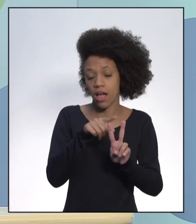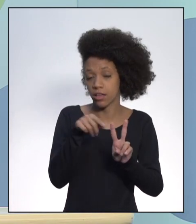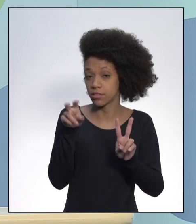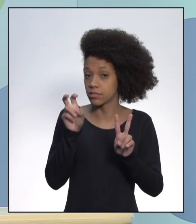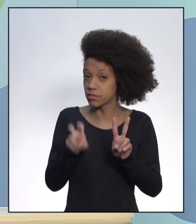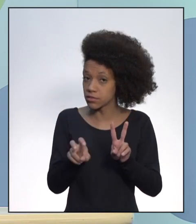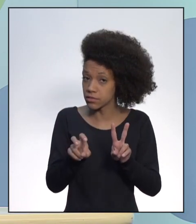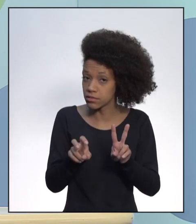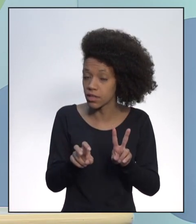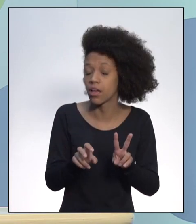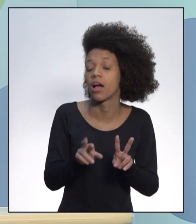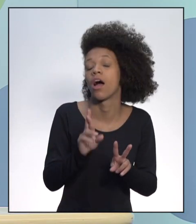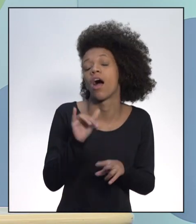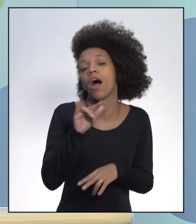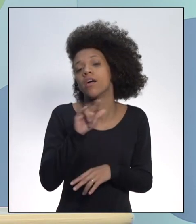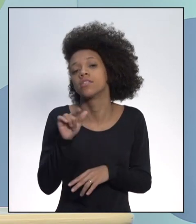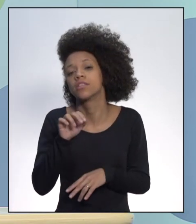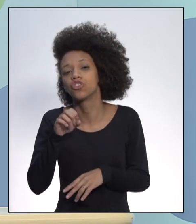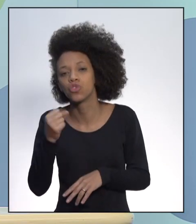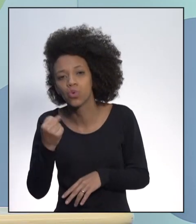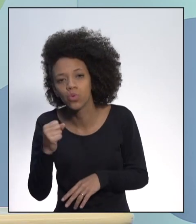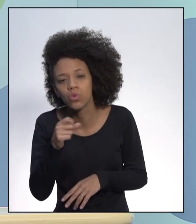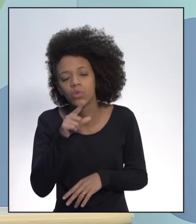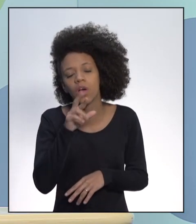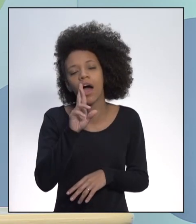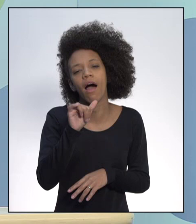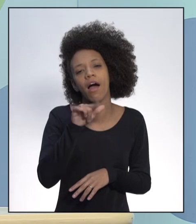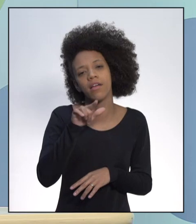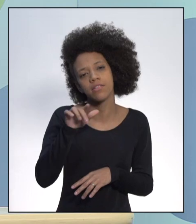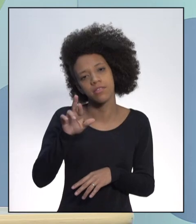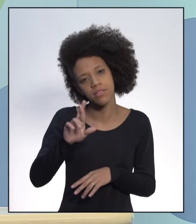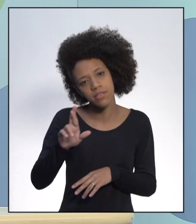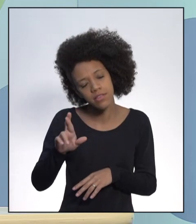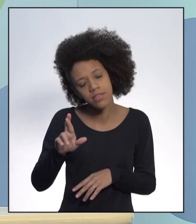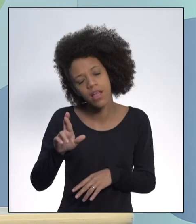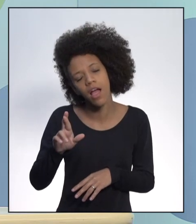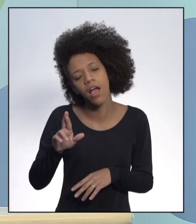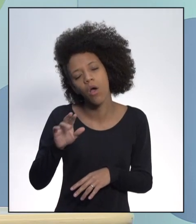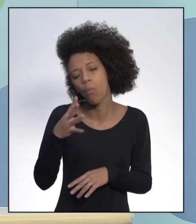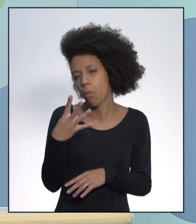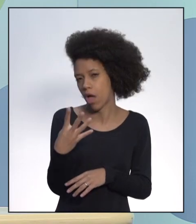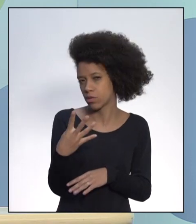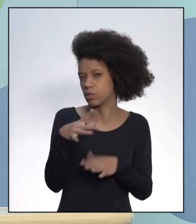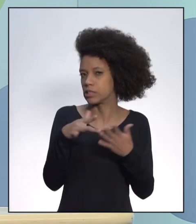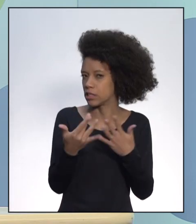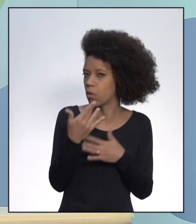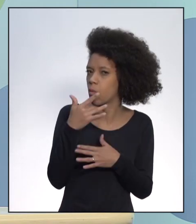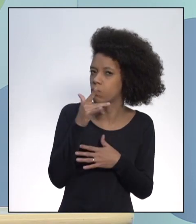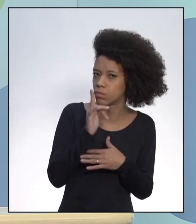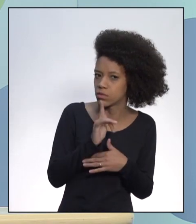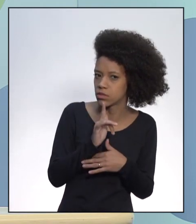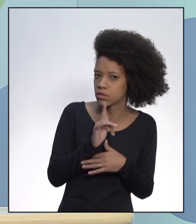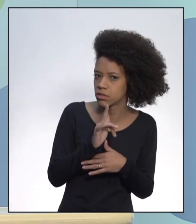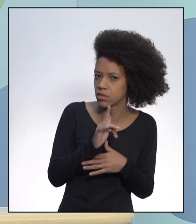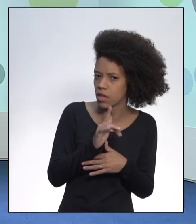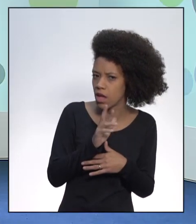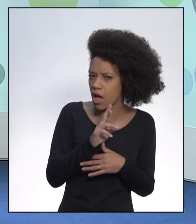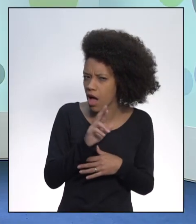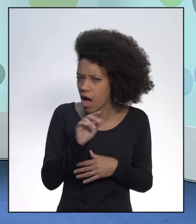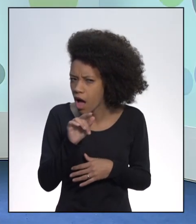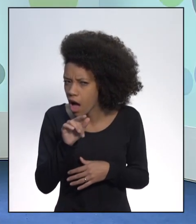de 5, raiz cúbica de 8 e raiz quadrada de 4. Né? Então, eles conseguiram colocar... Raiz cúbica de